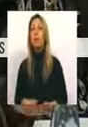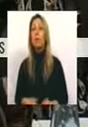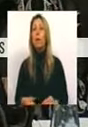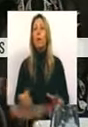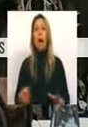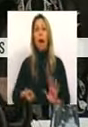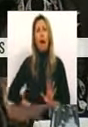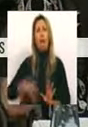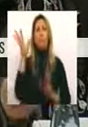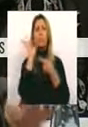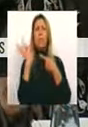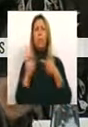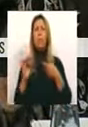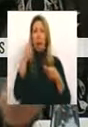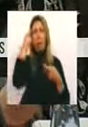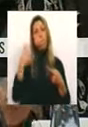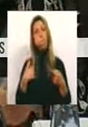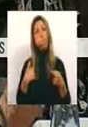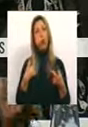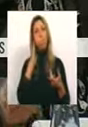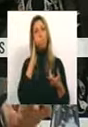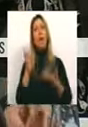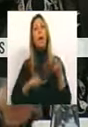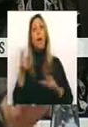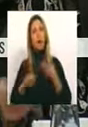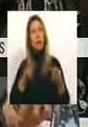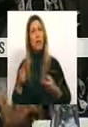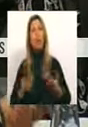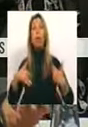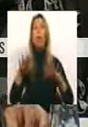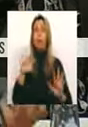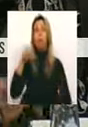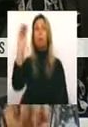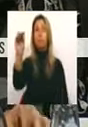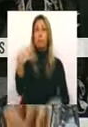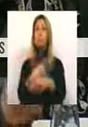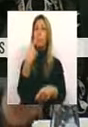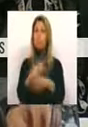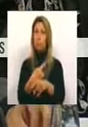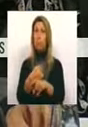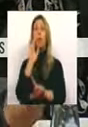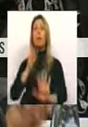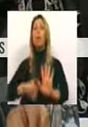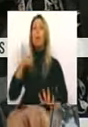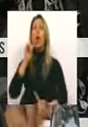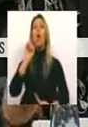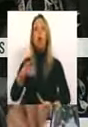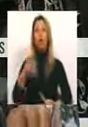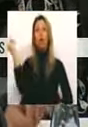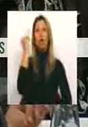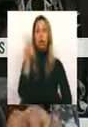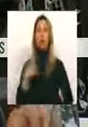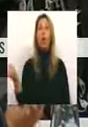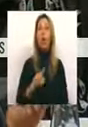mas porque eu não deixa de chamar a atenção que são aspectos centrais teve funcionamento das nossas instituições na venezuela